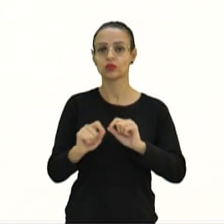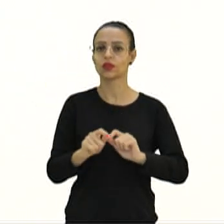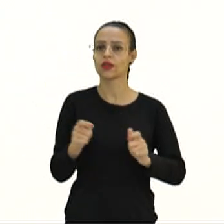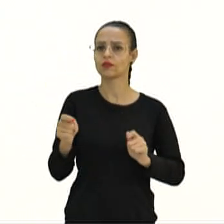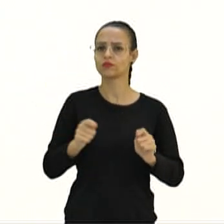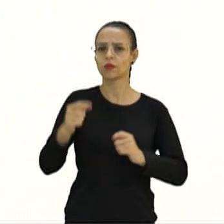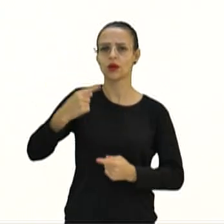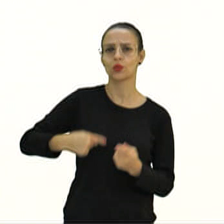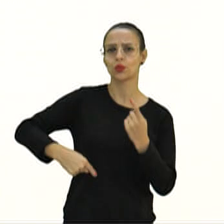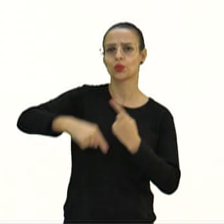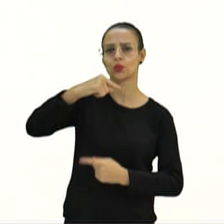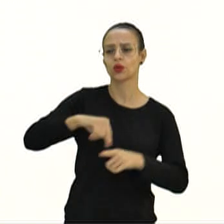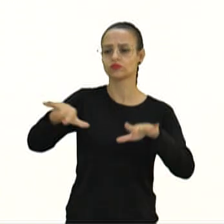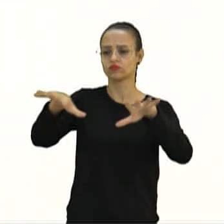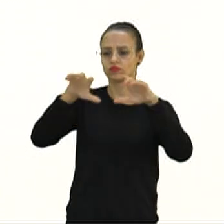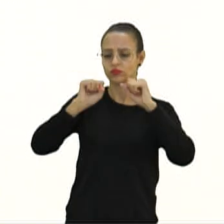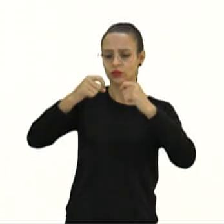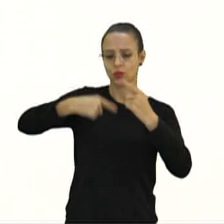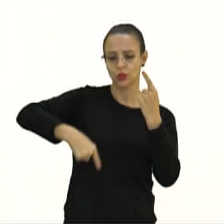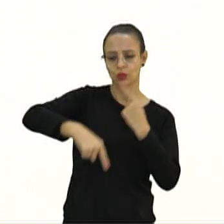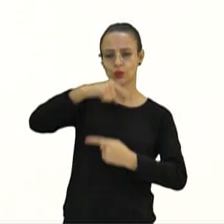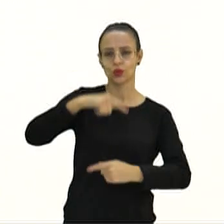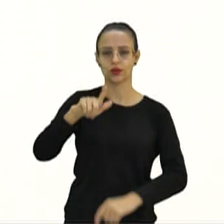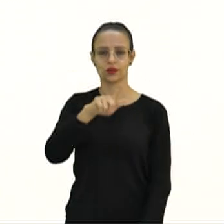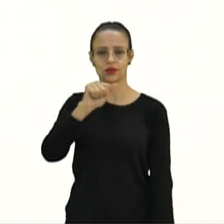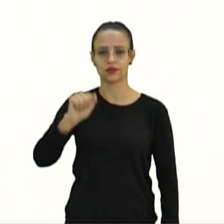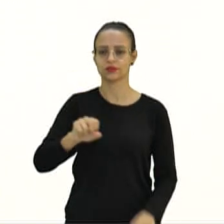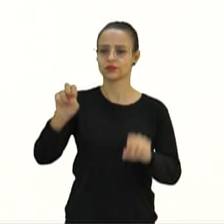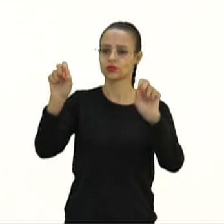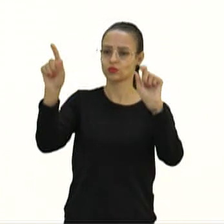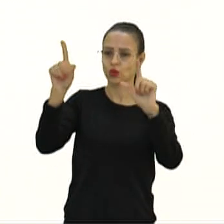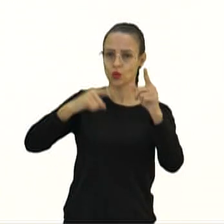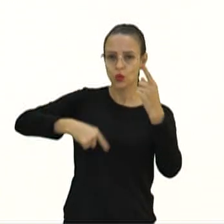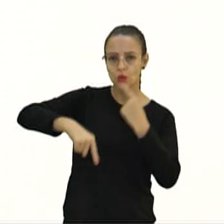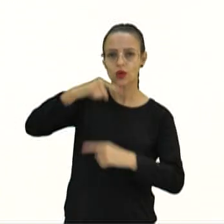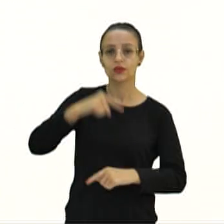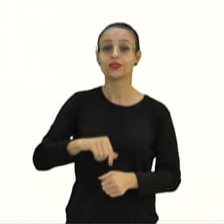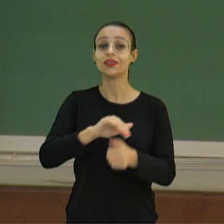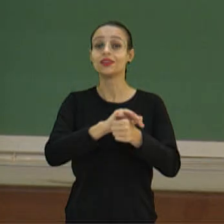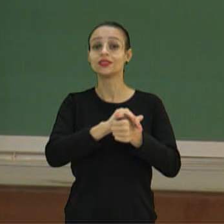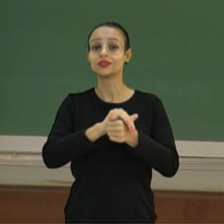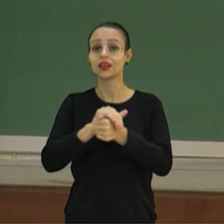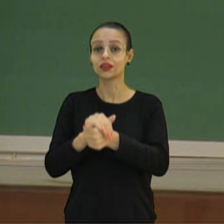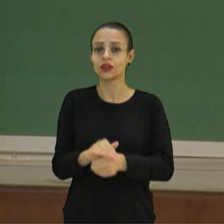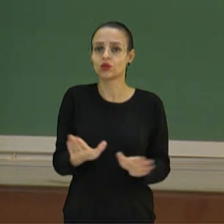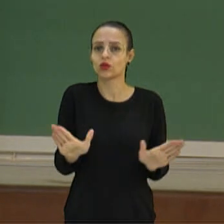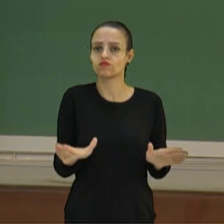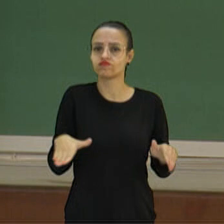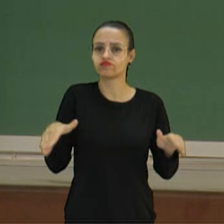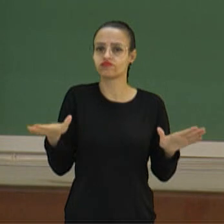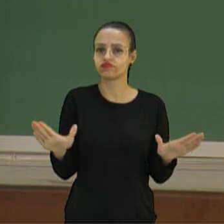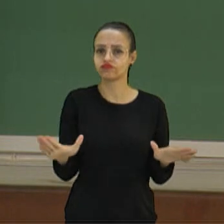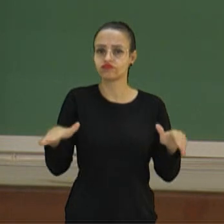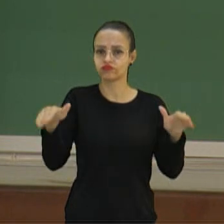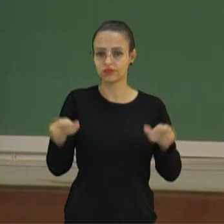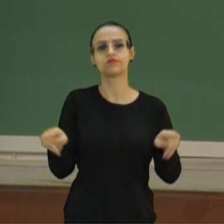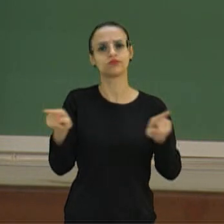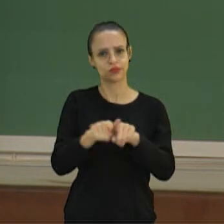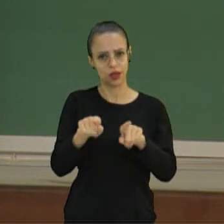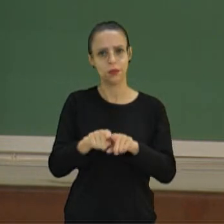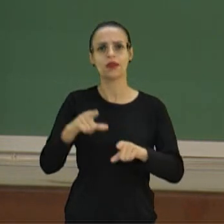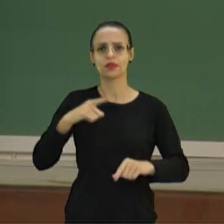essas trocas gasosas dos animais que estão terrestres. Quando a gente fala da tartaruga marinha, ela também tem o pulmão, então ela